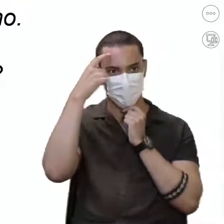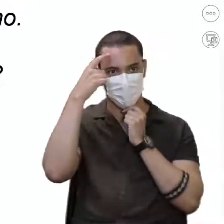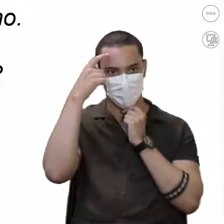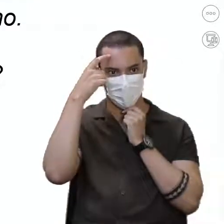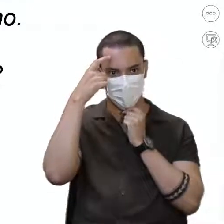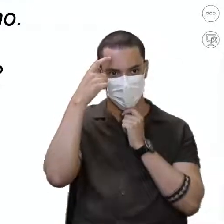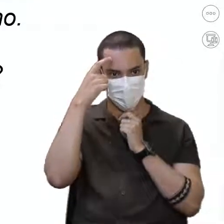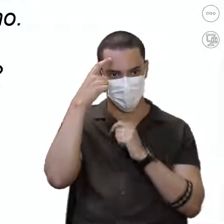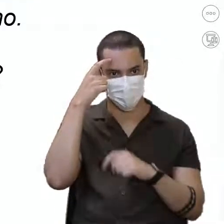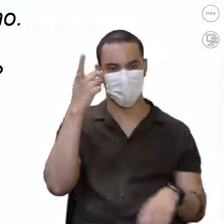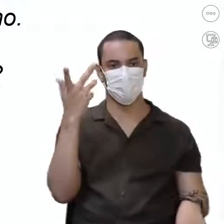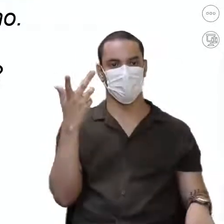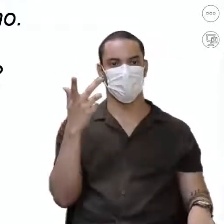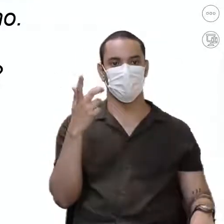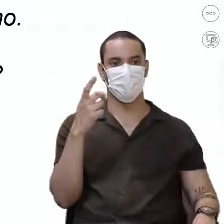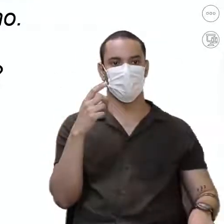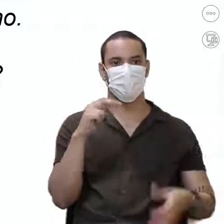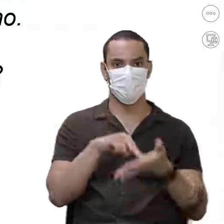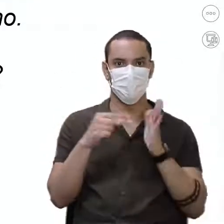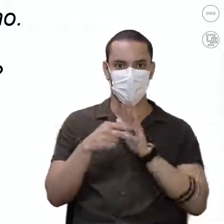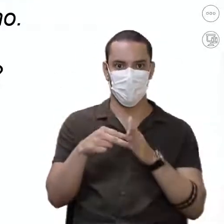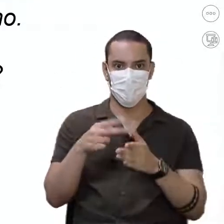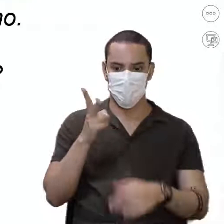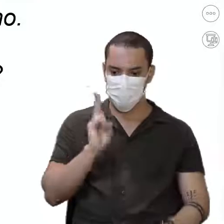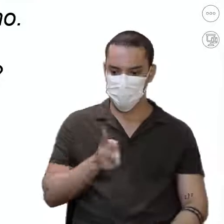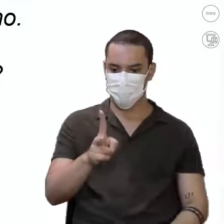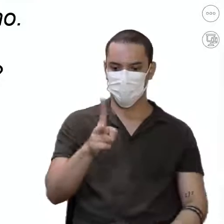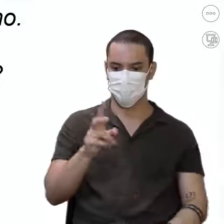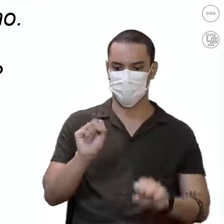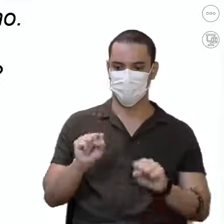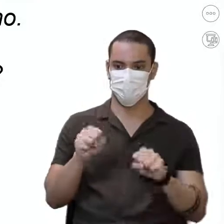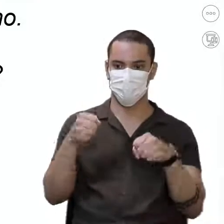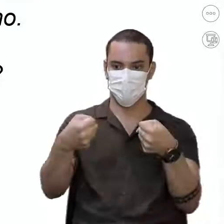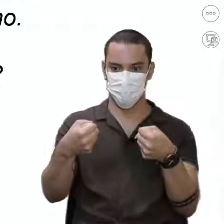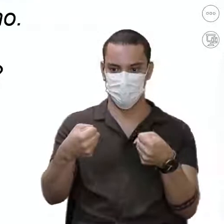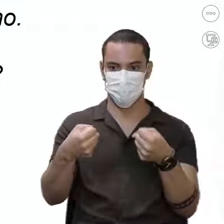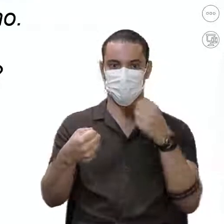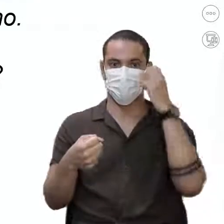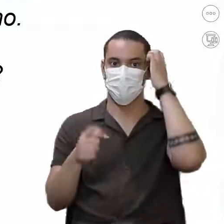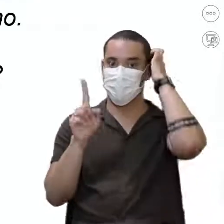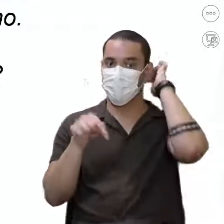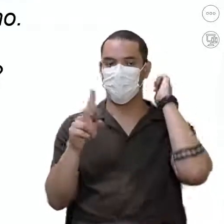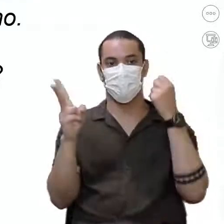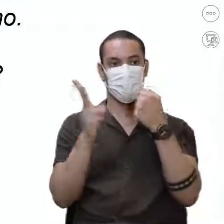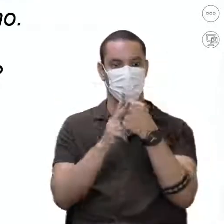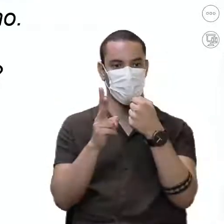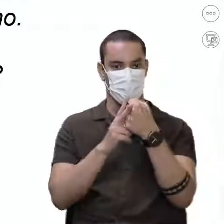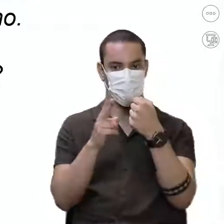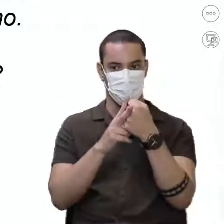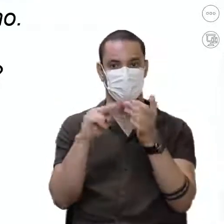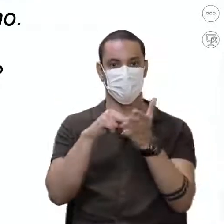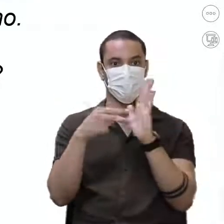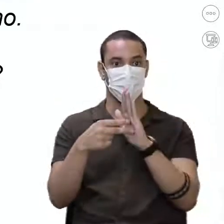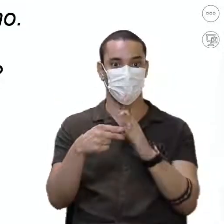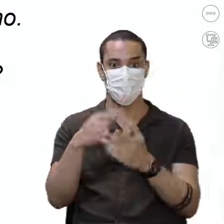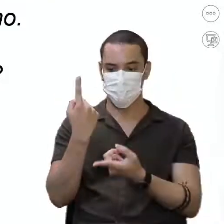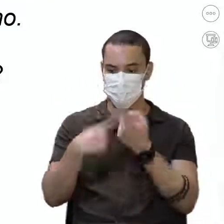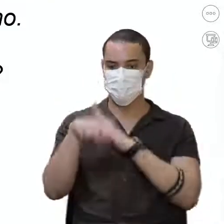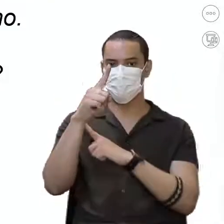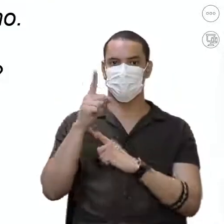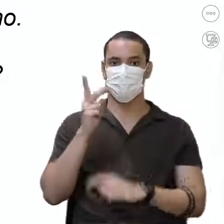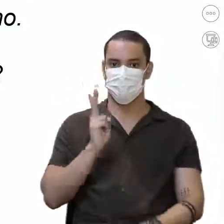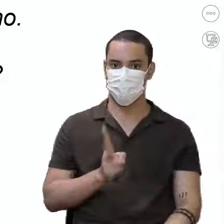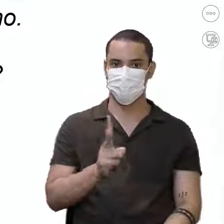pensado. Proceed, eu também penso em prosseguir. Prosseguir, que significa o quê? Ele é um verbo, ele significa avançar